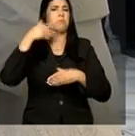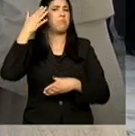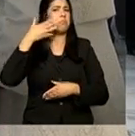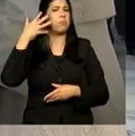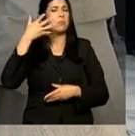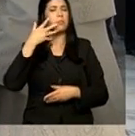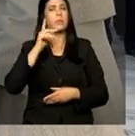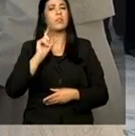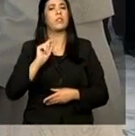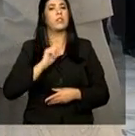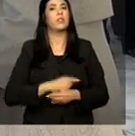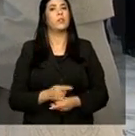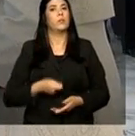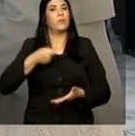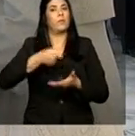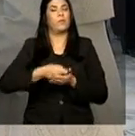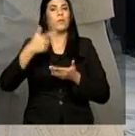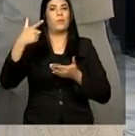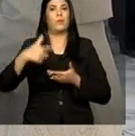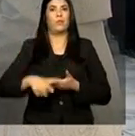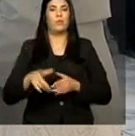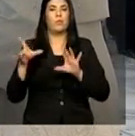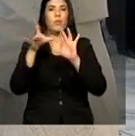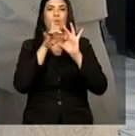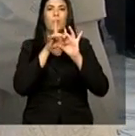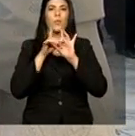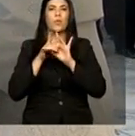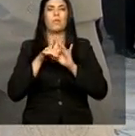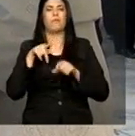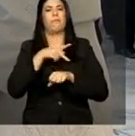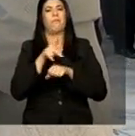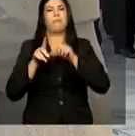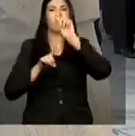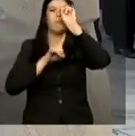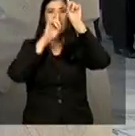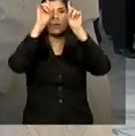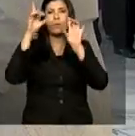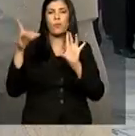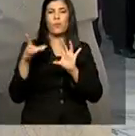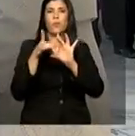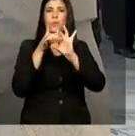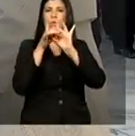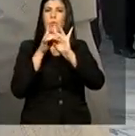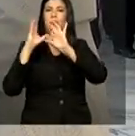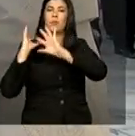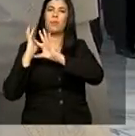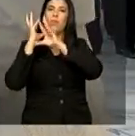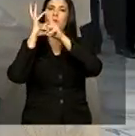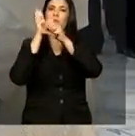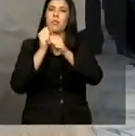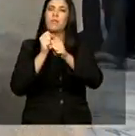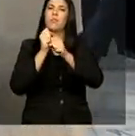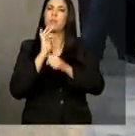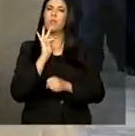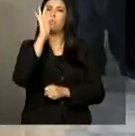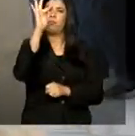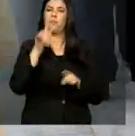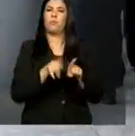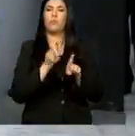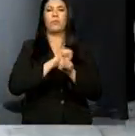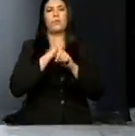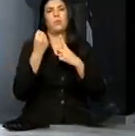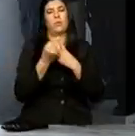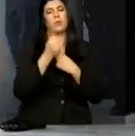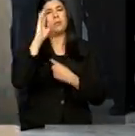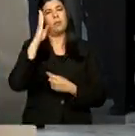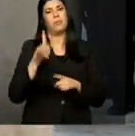qual nós reforçamos esse laço de democracia que nos une e que é um legado que nós deixamos para a nossa sociedade.